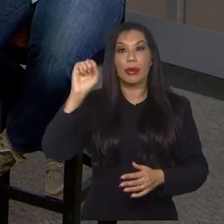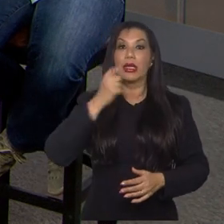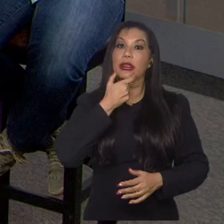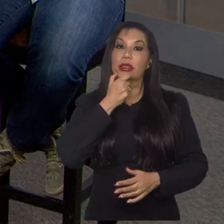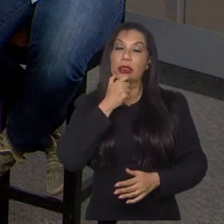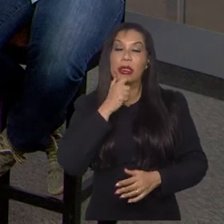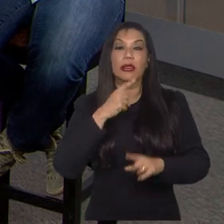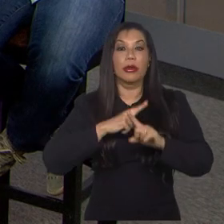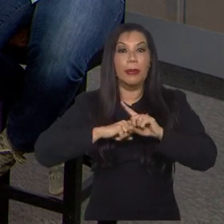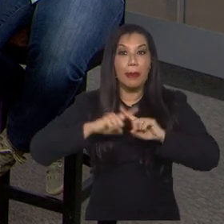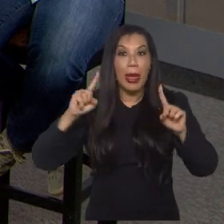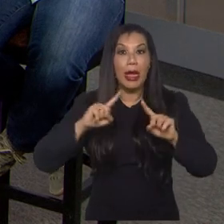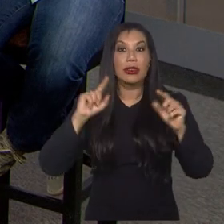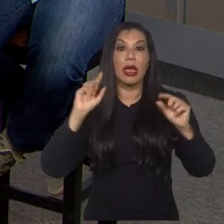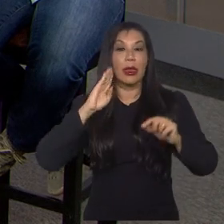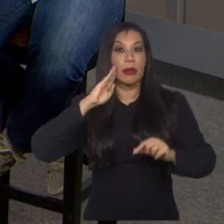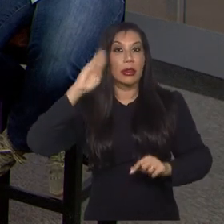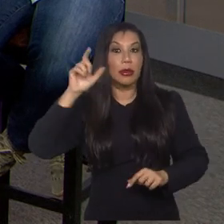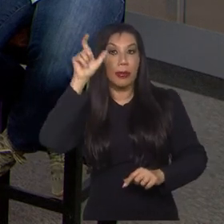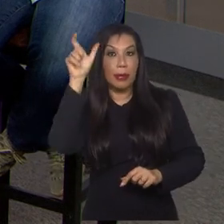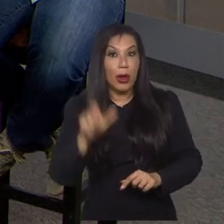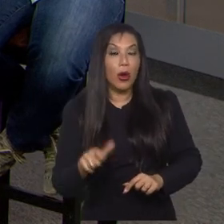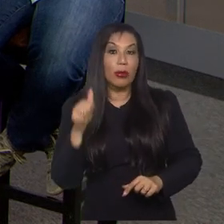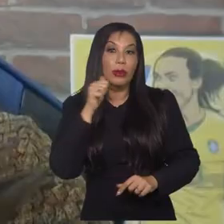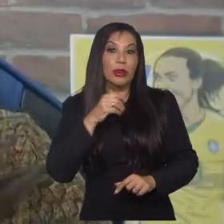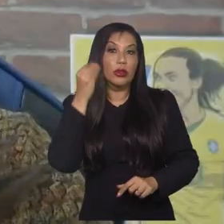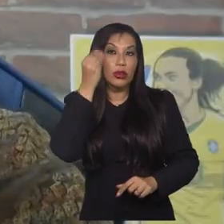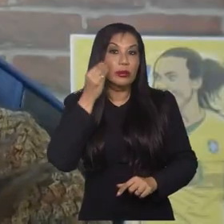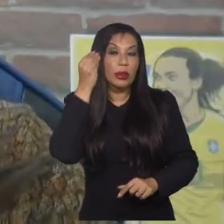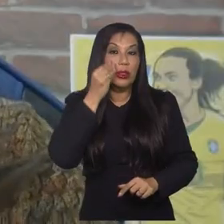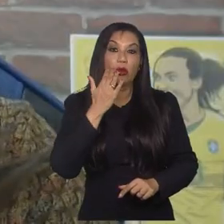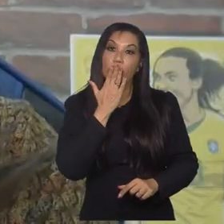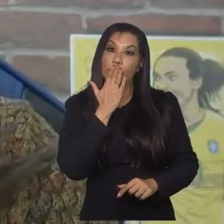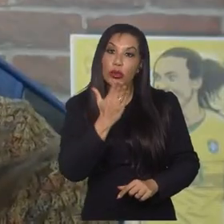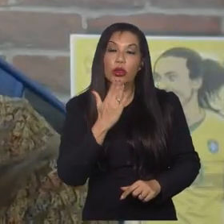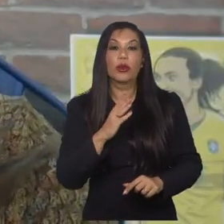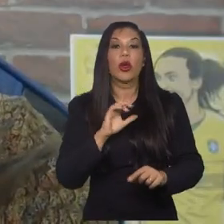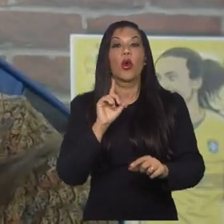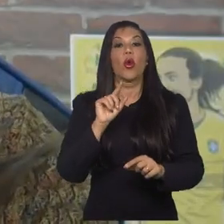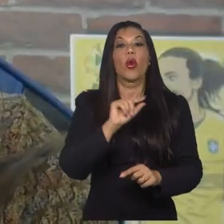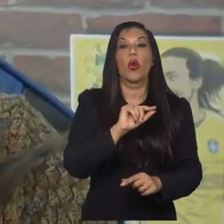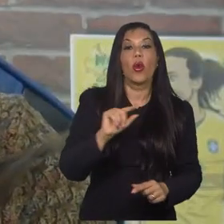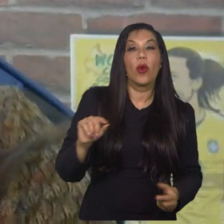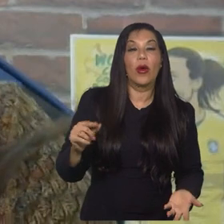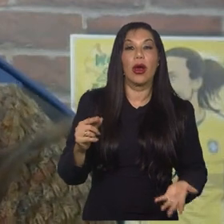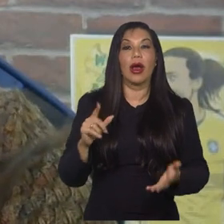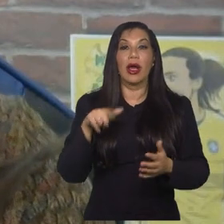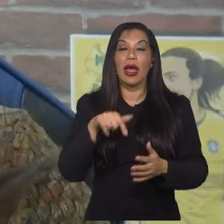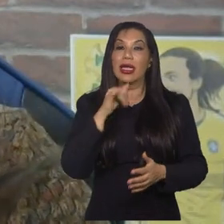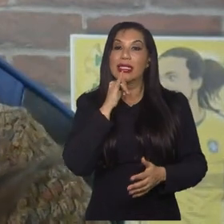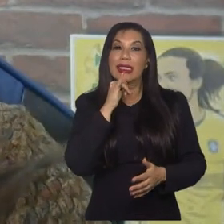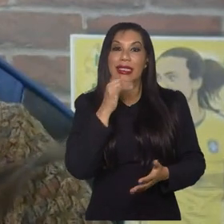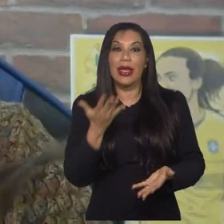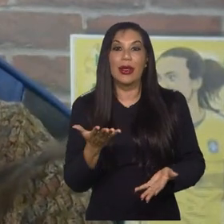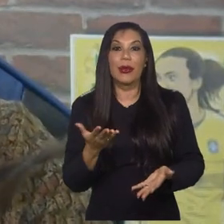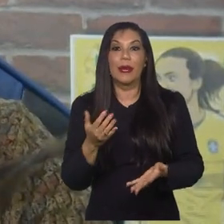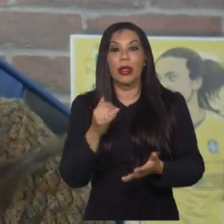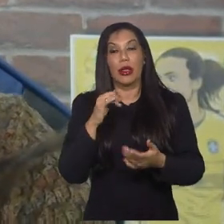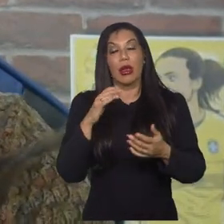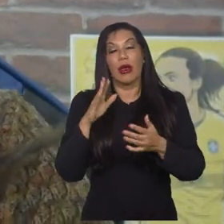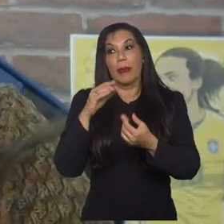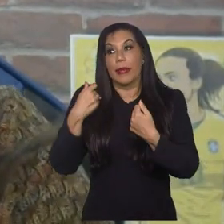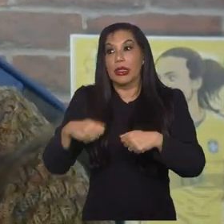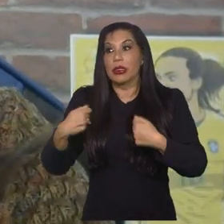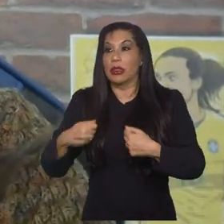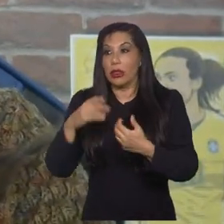inglês. Então ela é uma peça vital, uma jogadora experiente, mas é um time que, assim, ele não te passa tanta